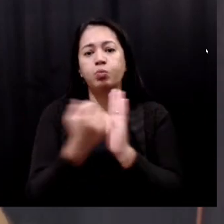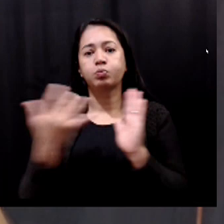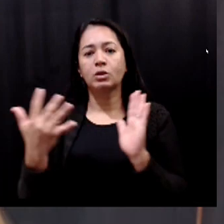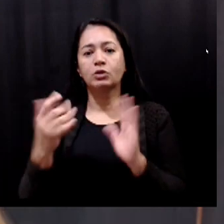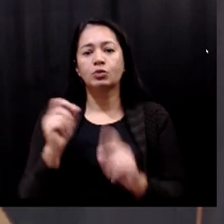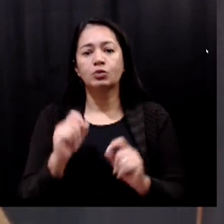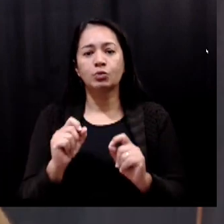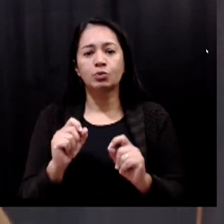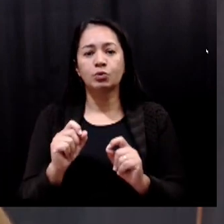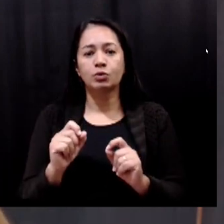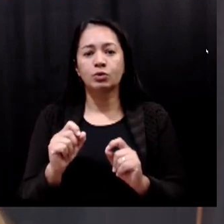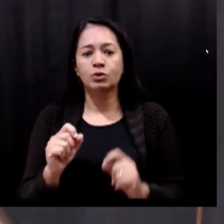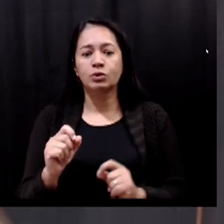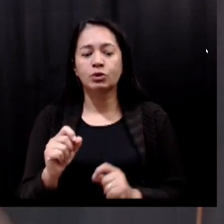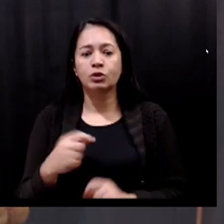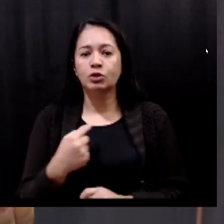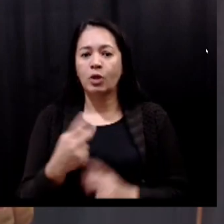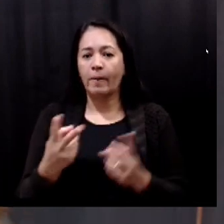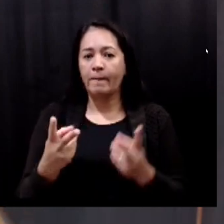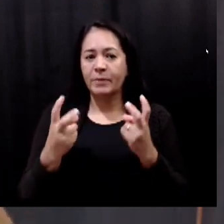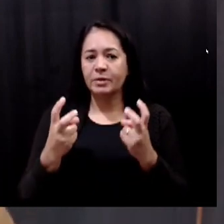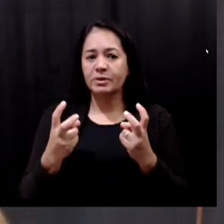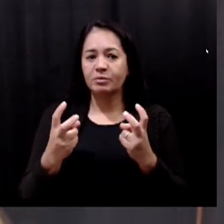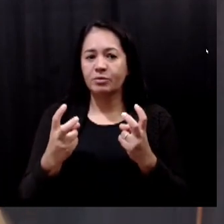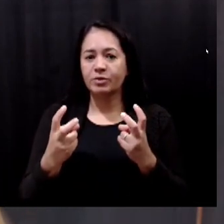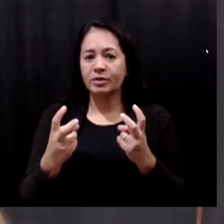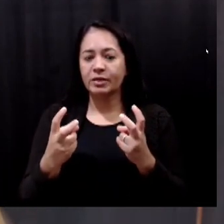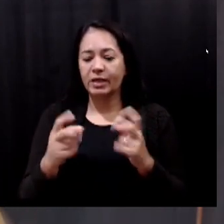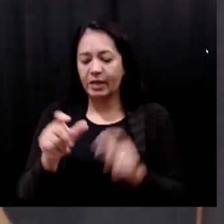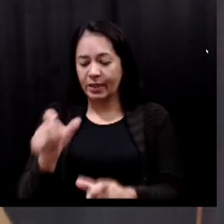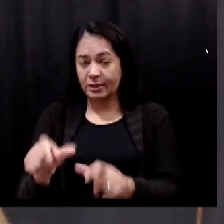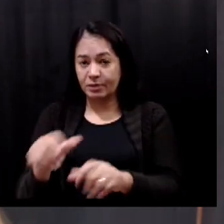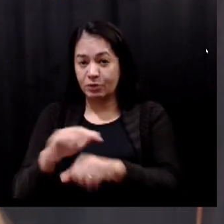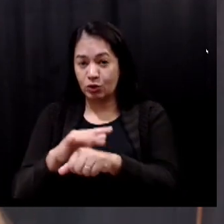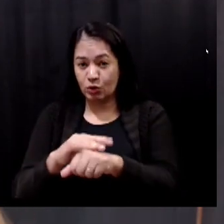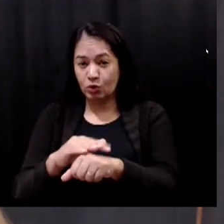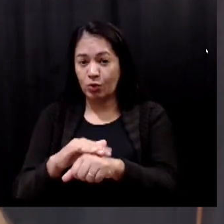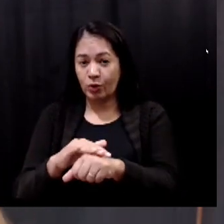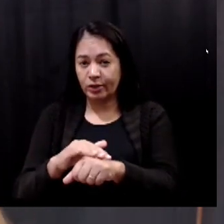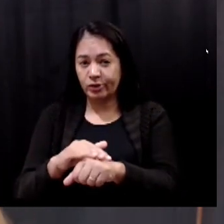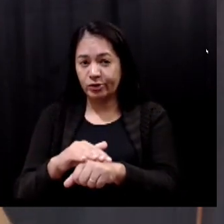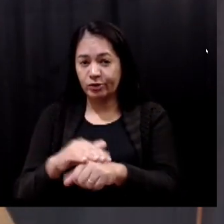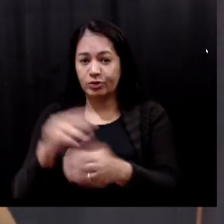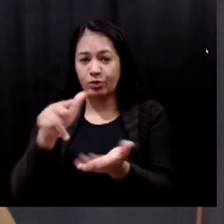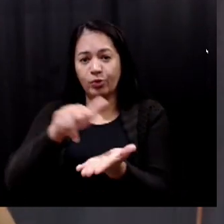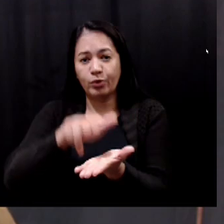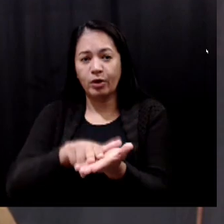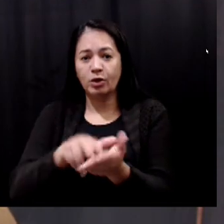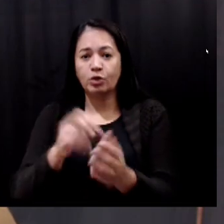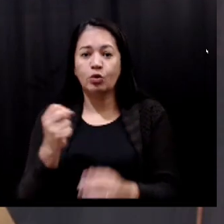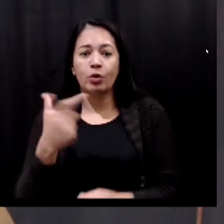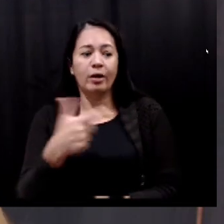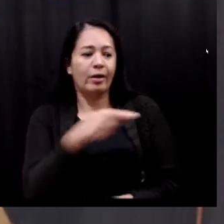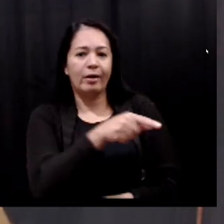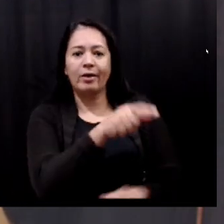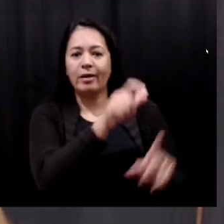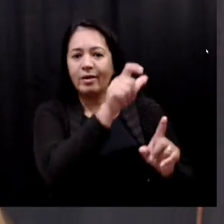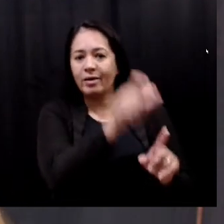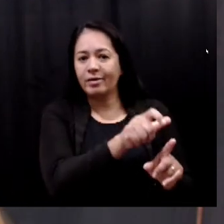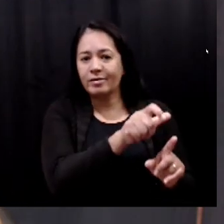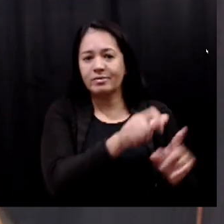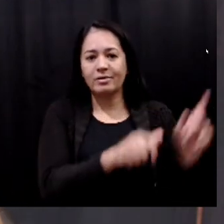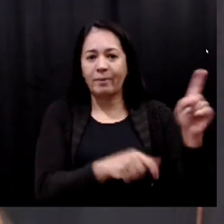gente enxerga mais as pessoas que são adoecidas ou as pessoas que são cuidadas do que o cuidador. E uma coisa que a